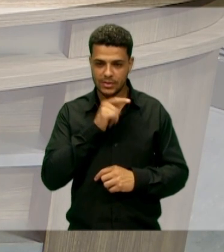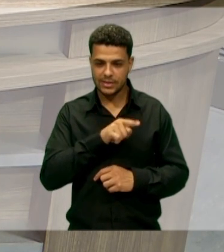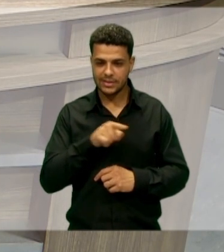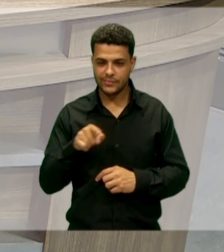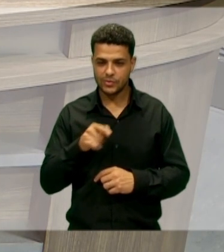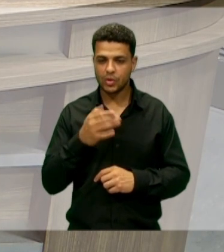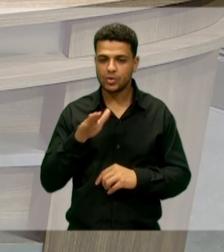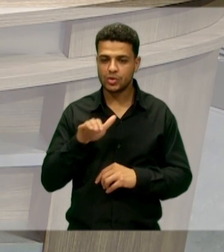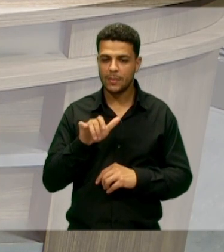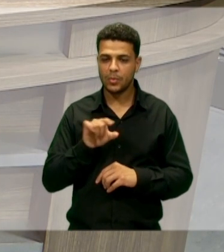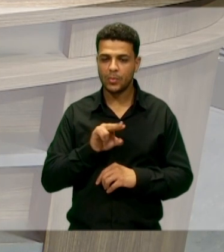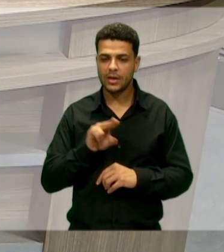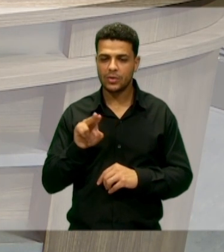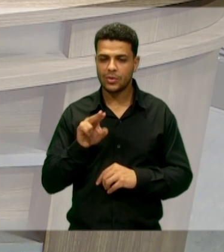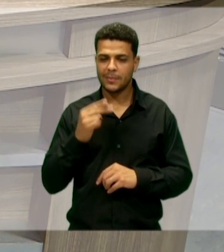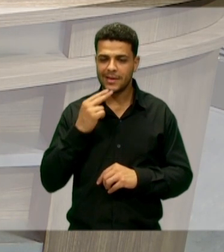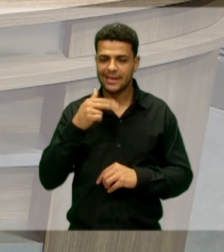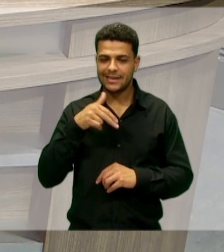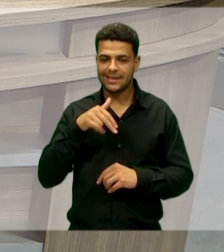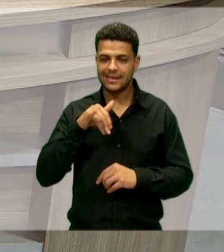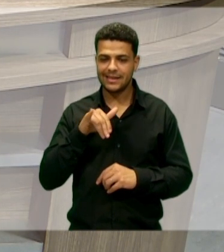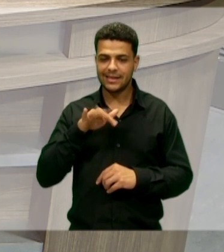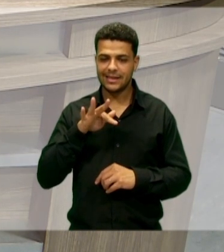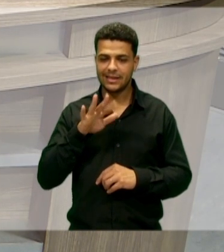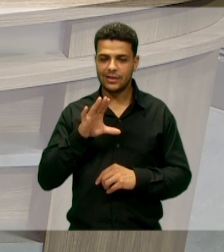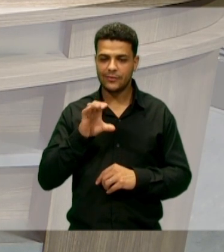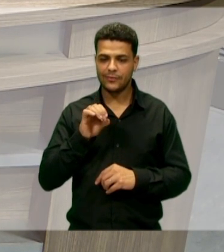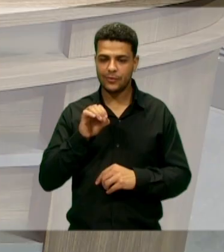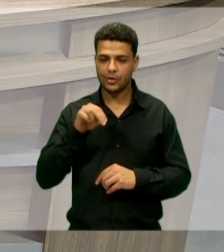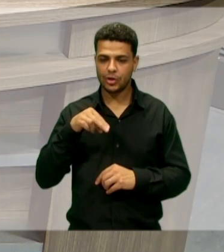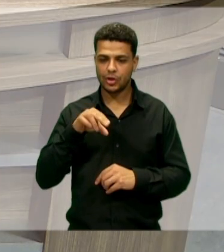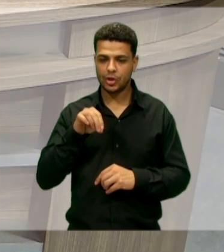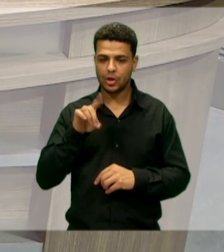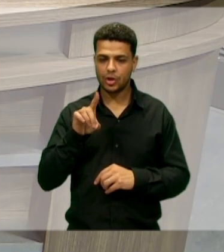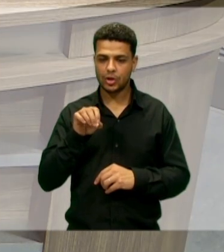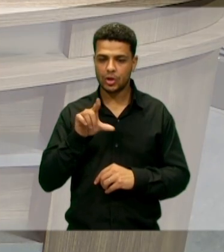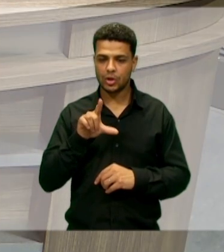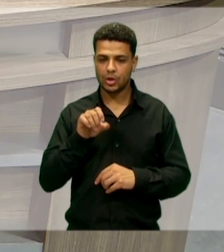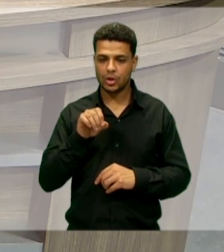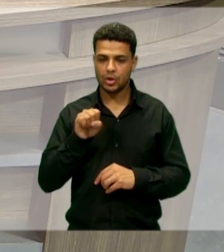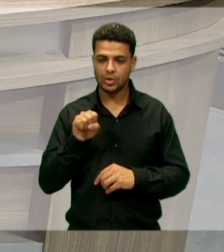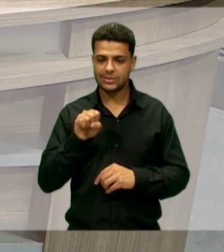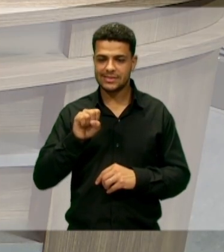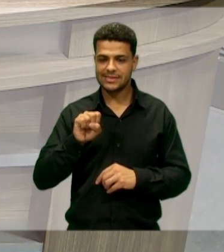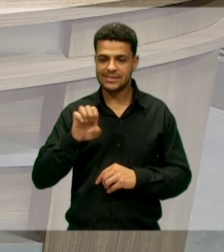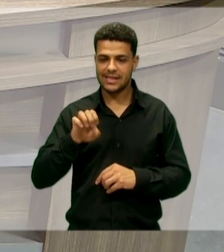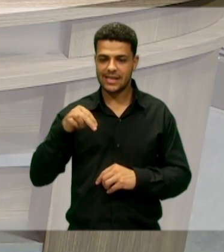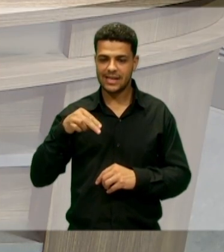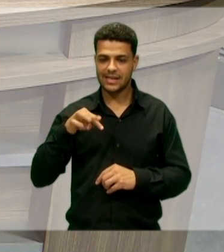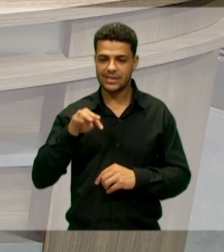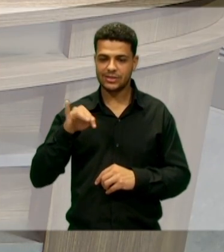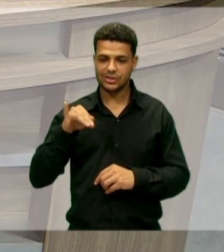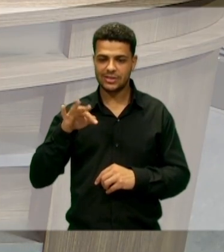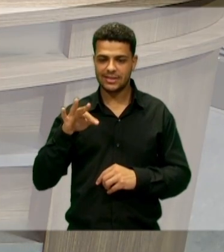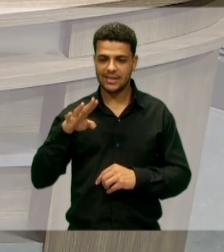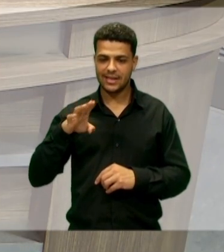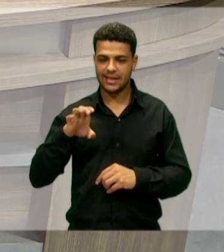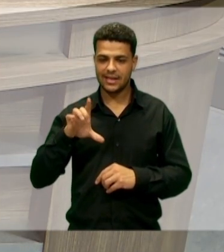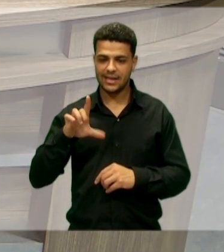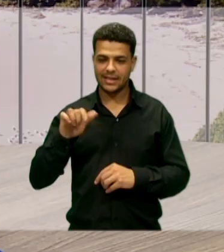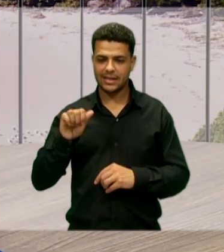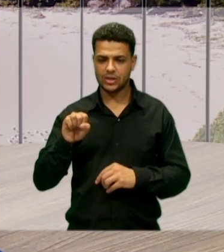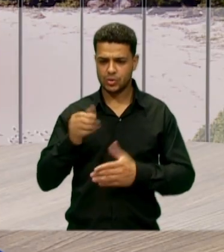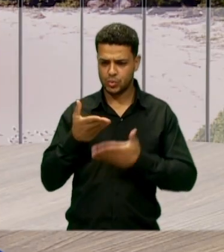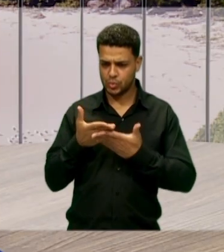é que o senhor chamou? Linfonodos... Sentinela. Sentinela. Uhum. Como é que se chega? Precisa estudar muito isso. Eu acho que